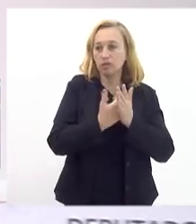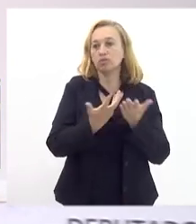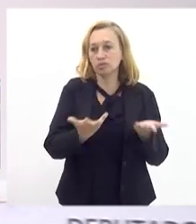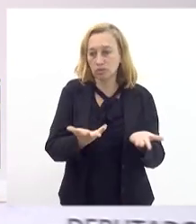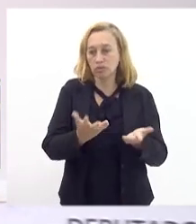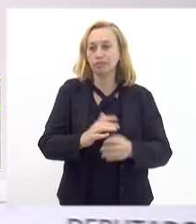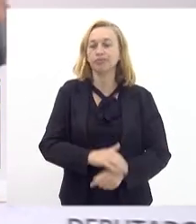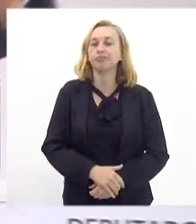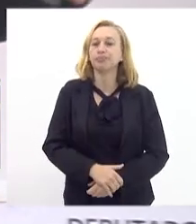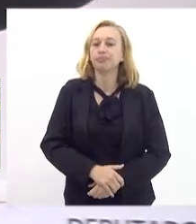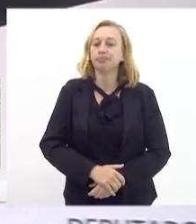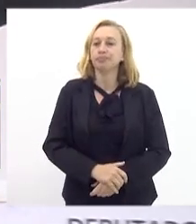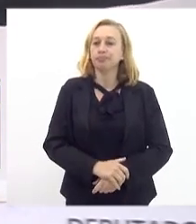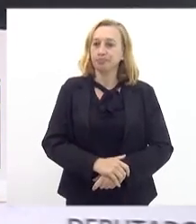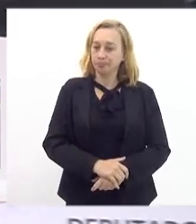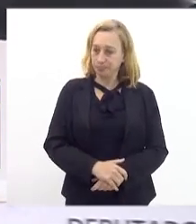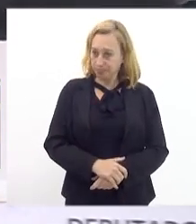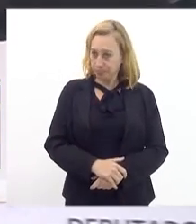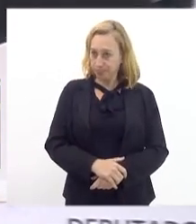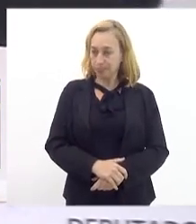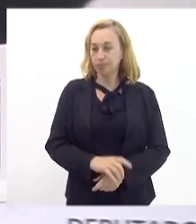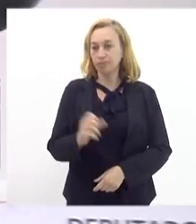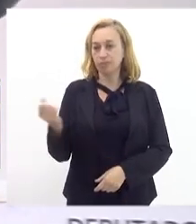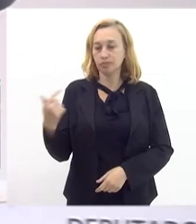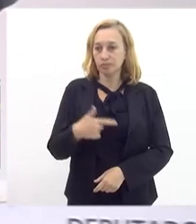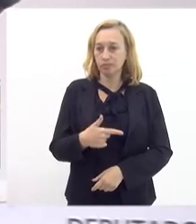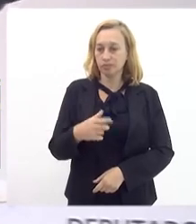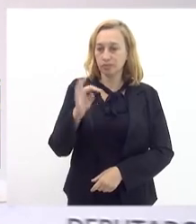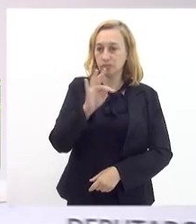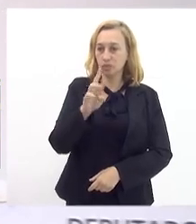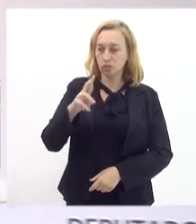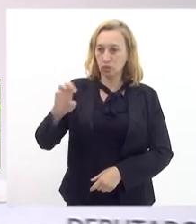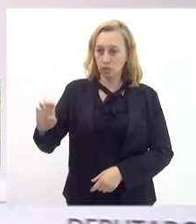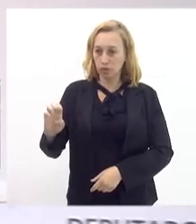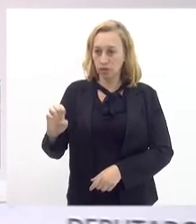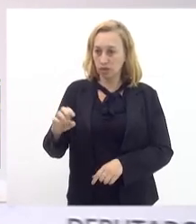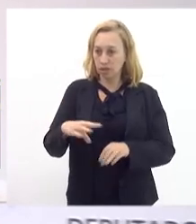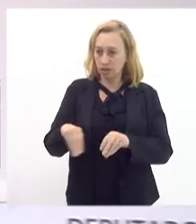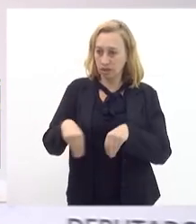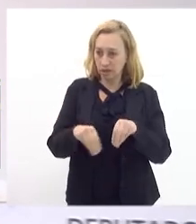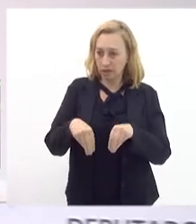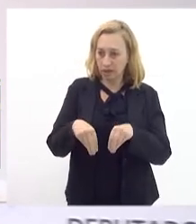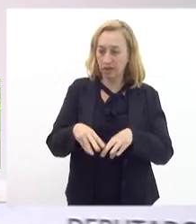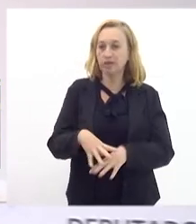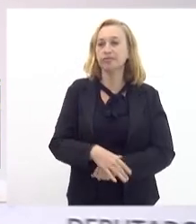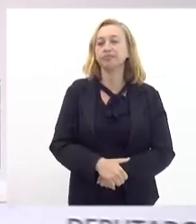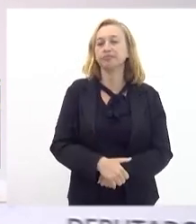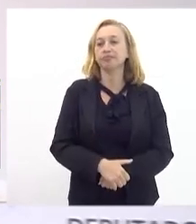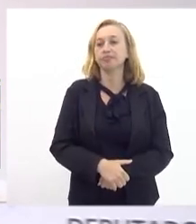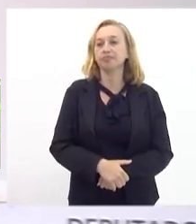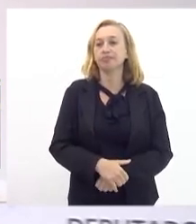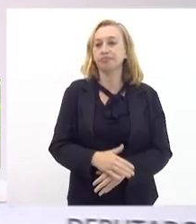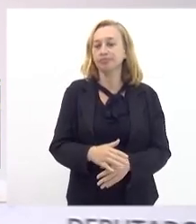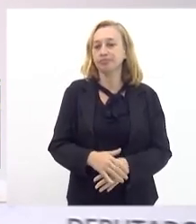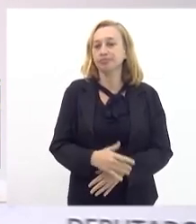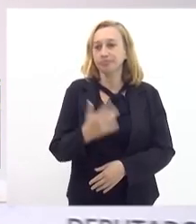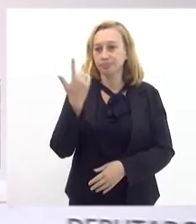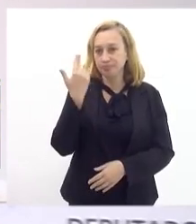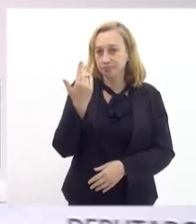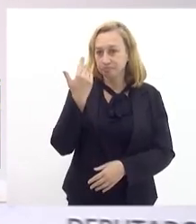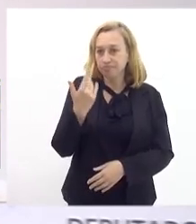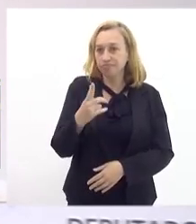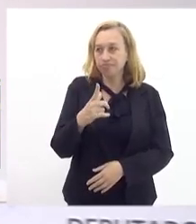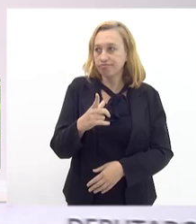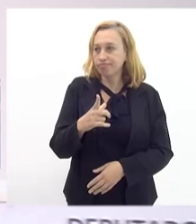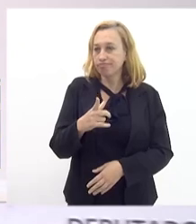do que fazer torrent O que é uma rotina torre de transmissão em terra uma rotina tem